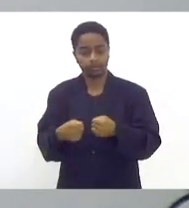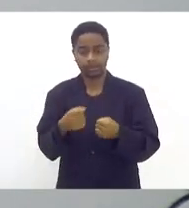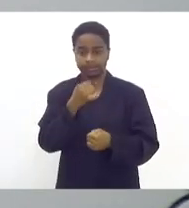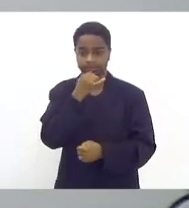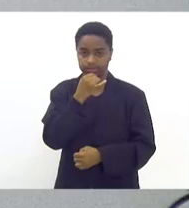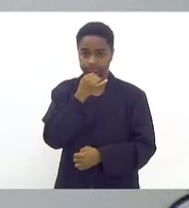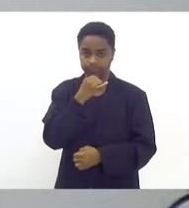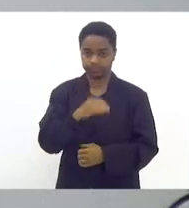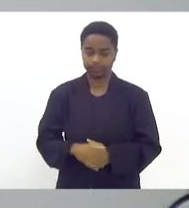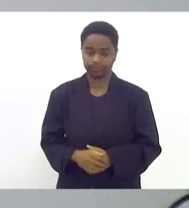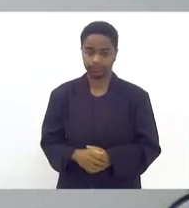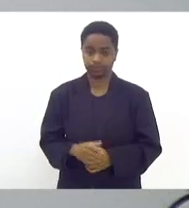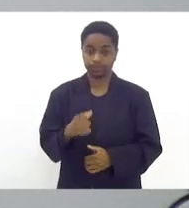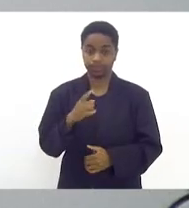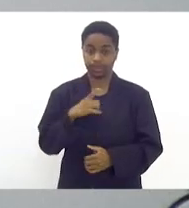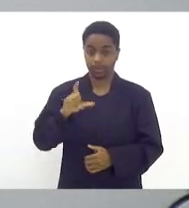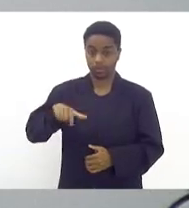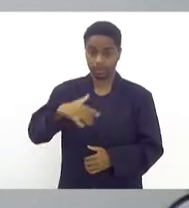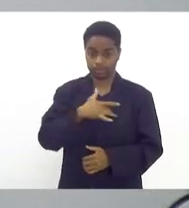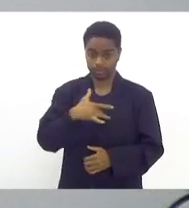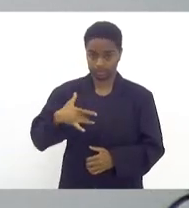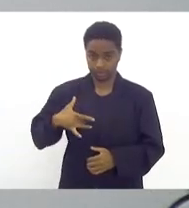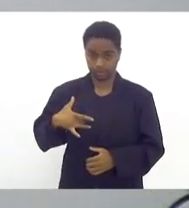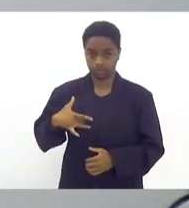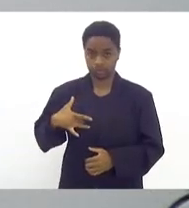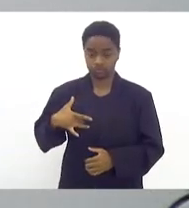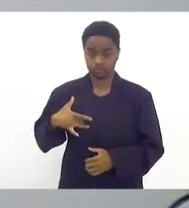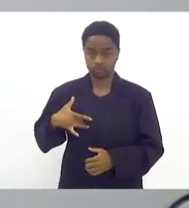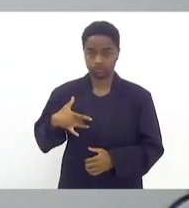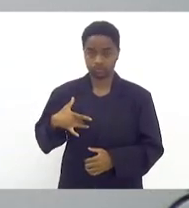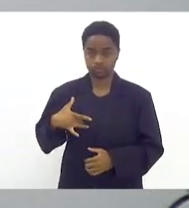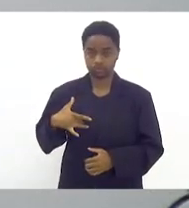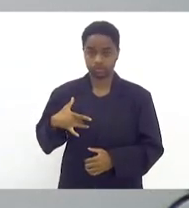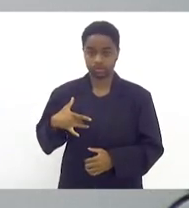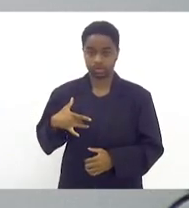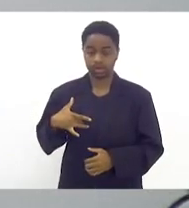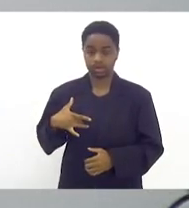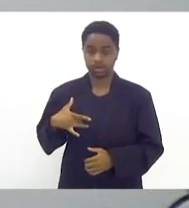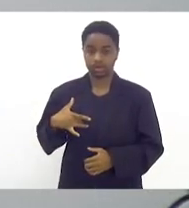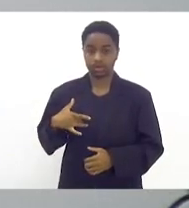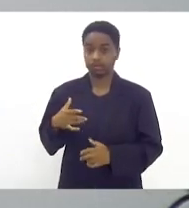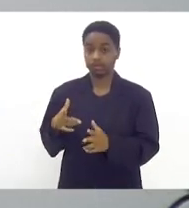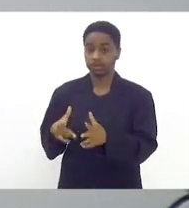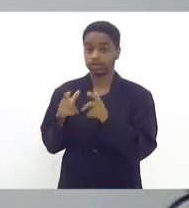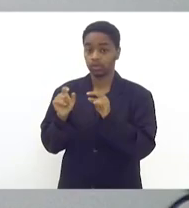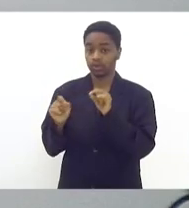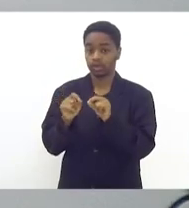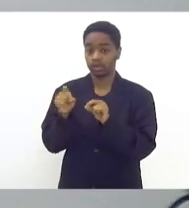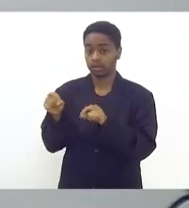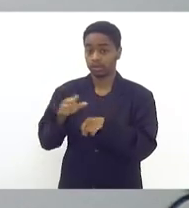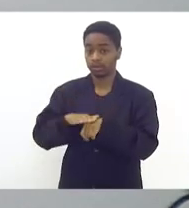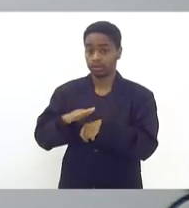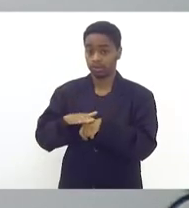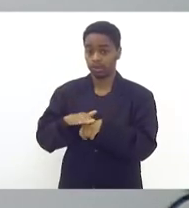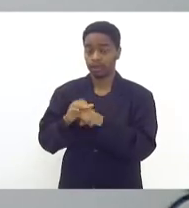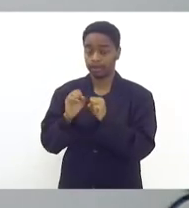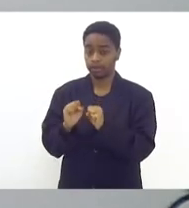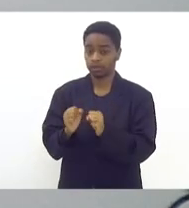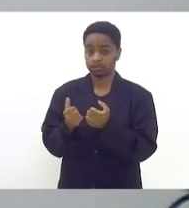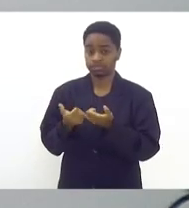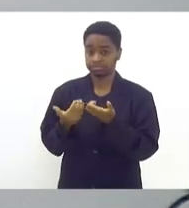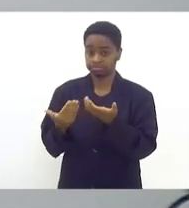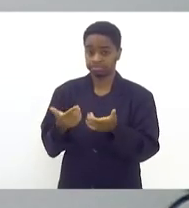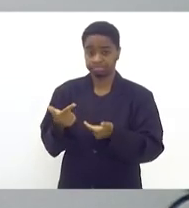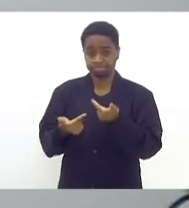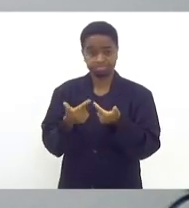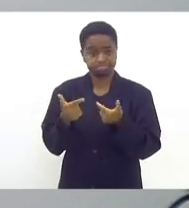exemplo plano de saúde entende que ele próprio pode fornecer o serviço isso é